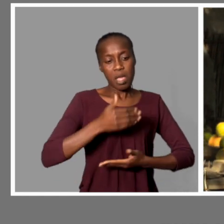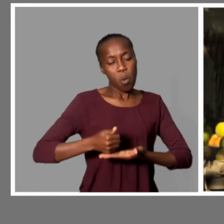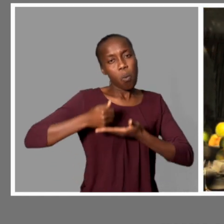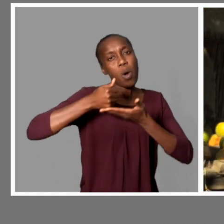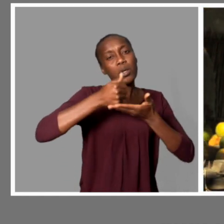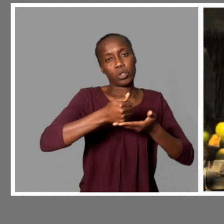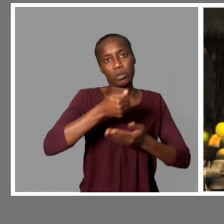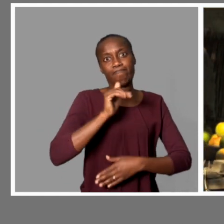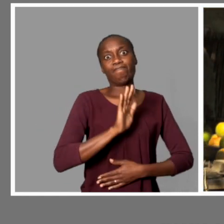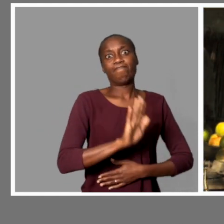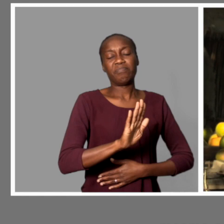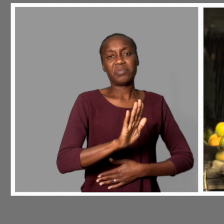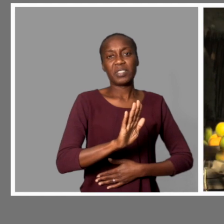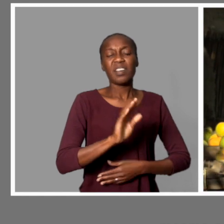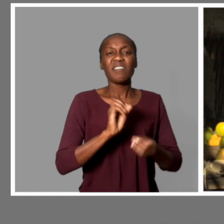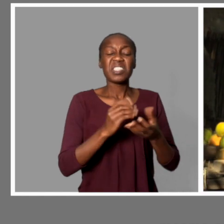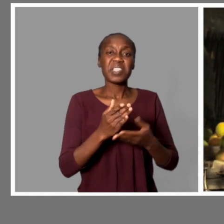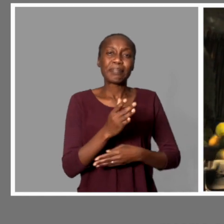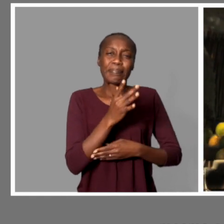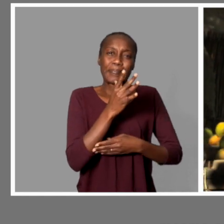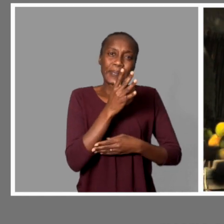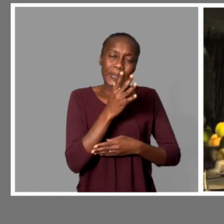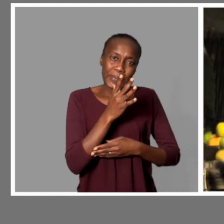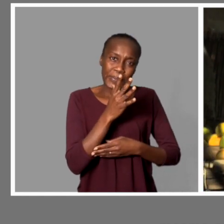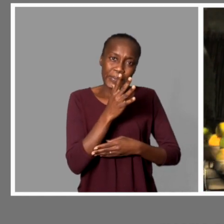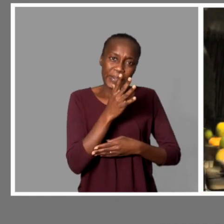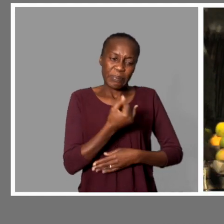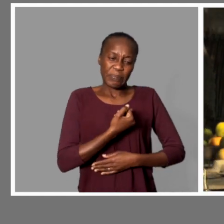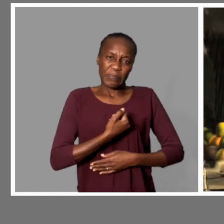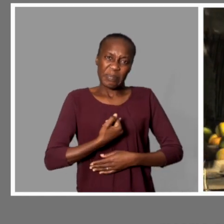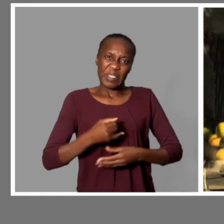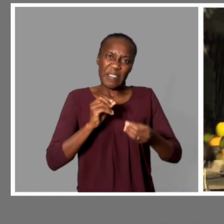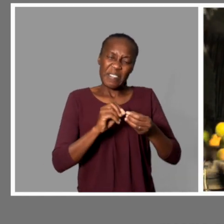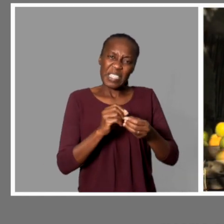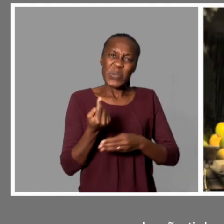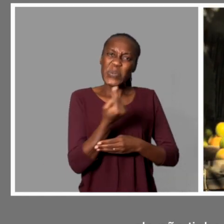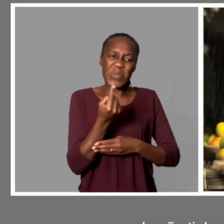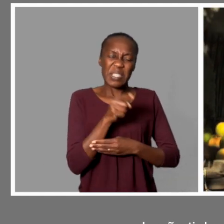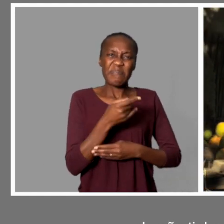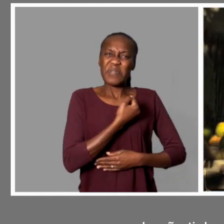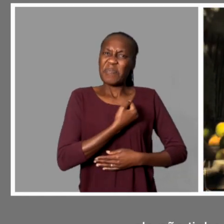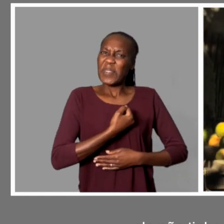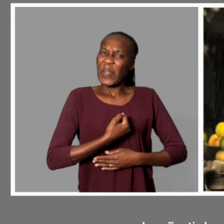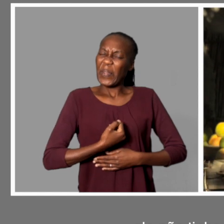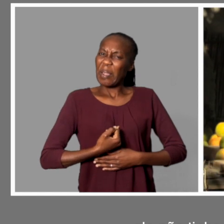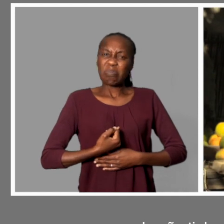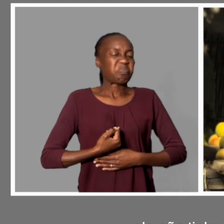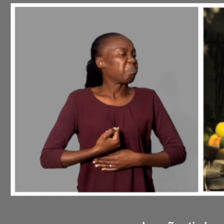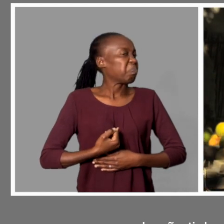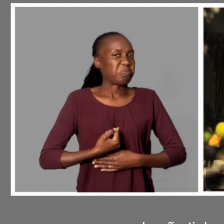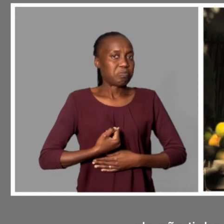ajudar, pegando aquela sociedade, as fezes, puxar. Ele não tinha